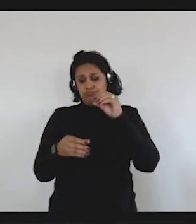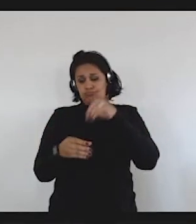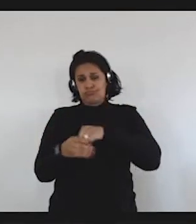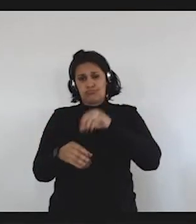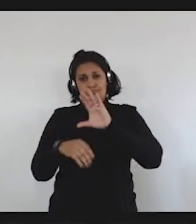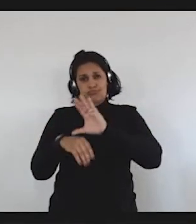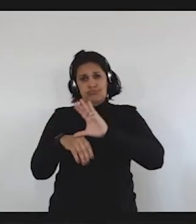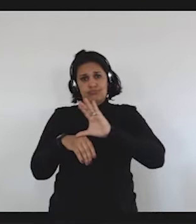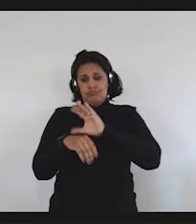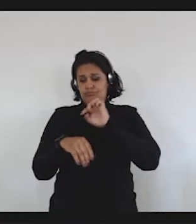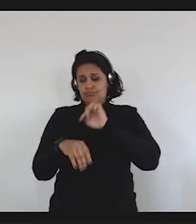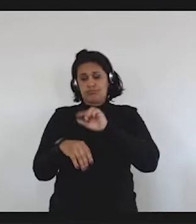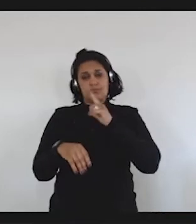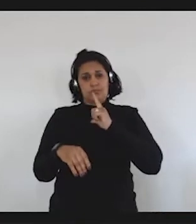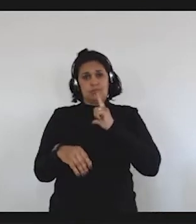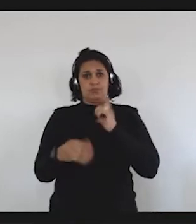Federal,